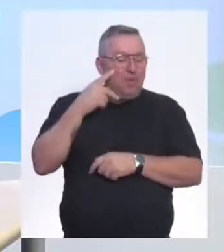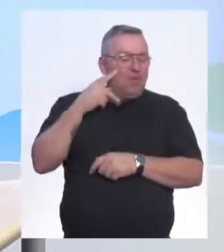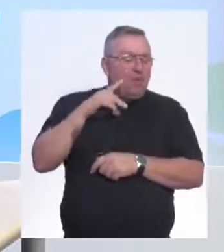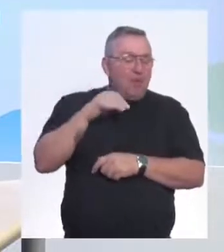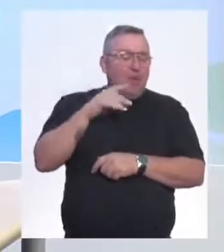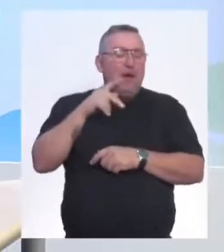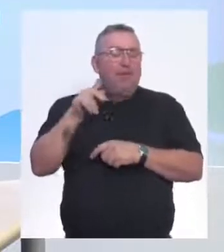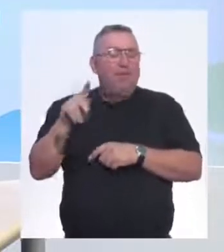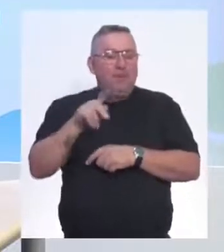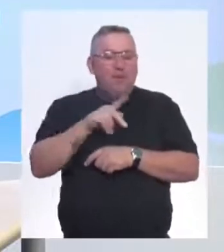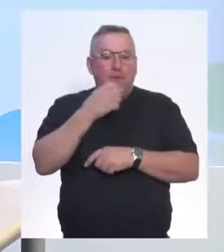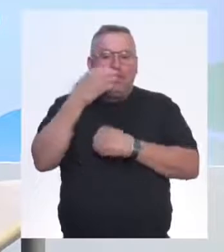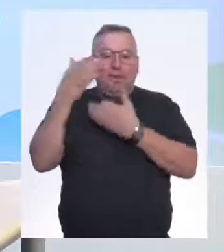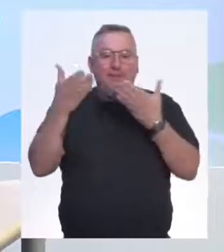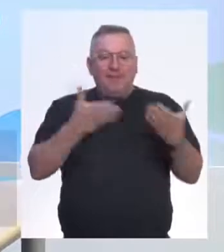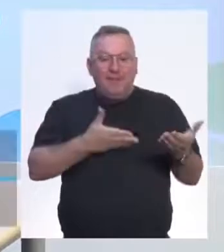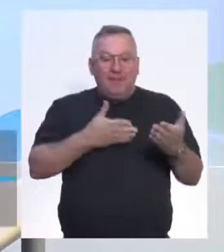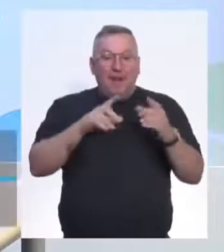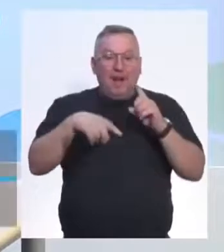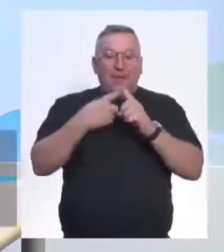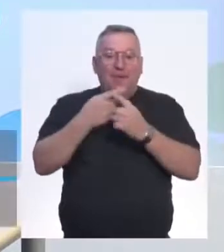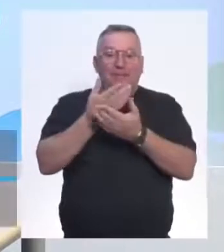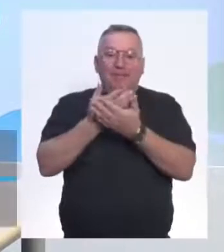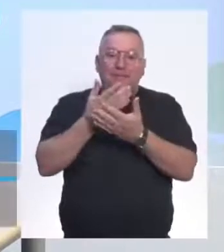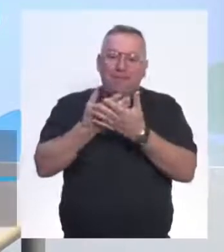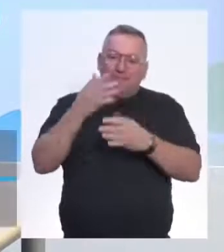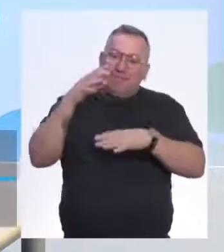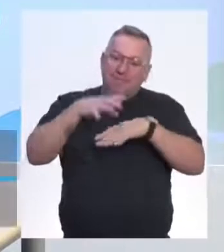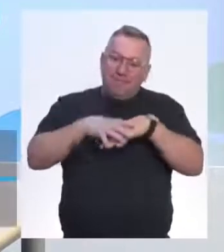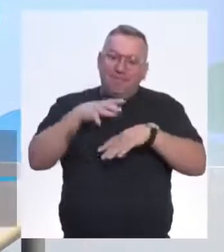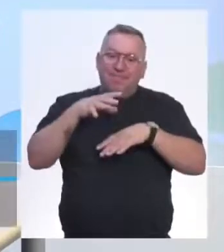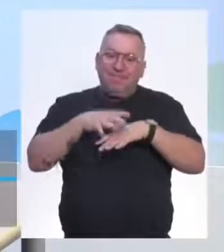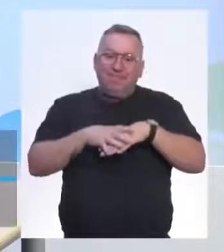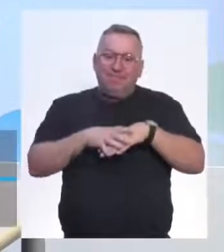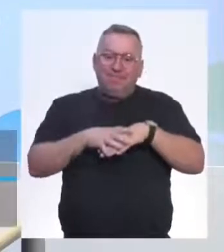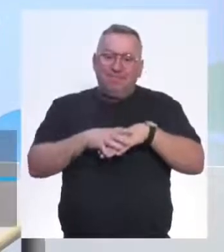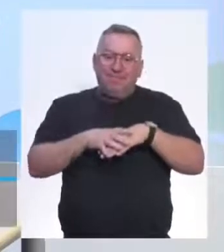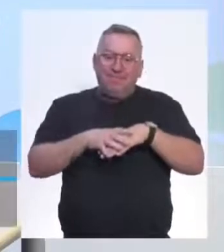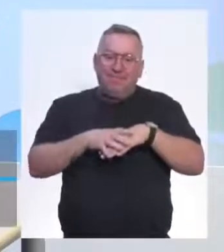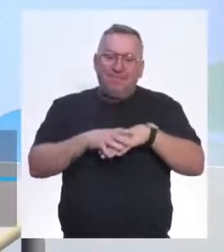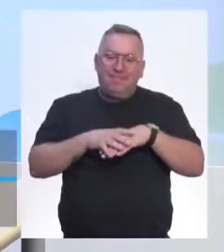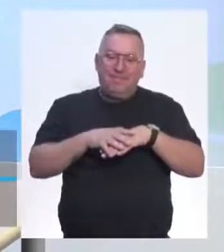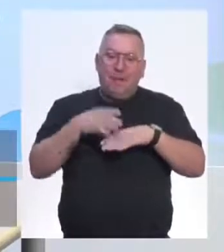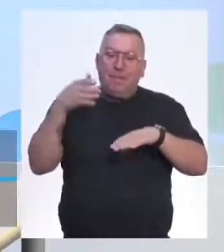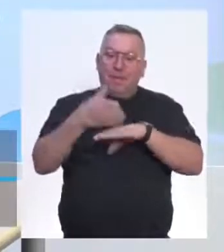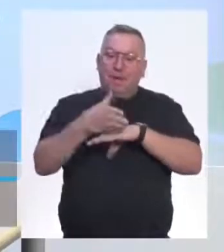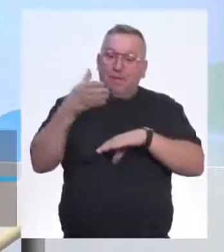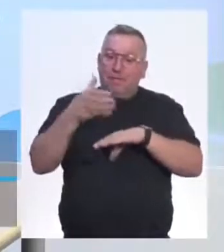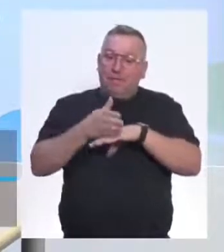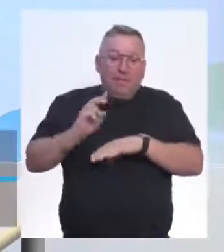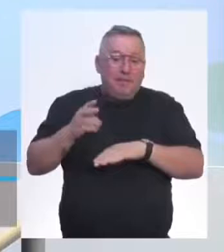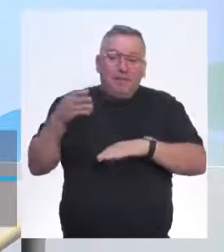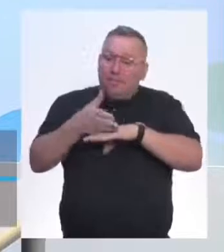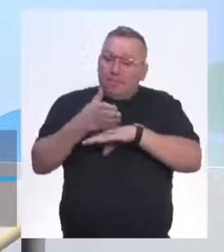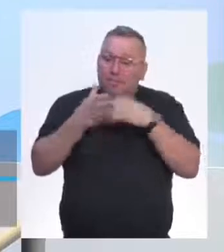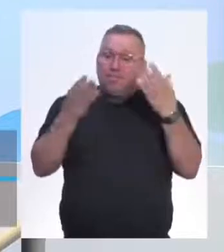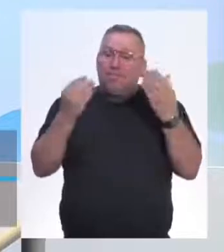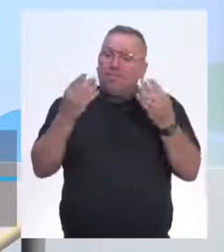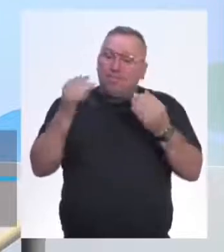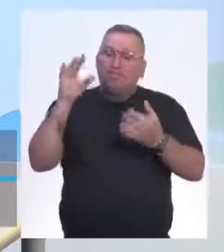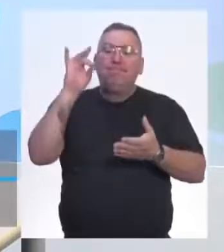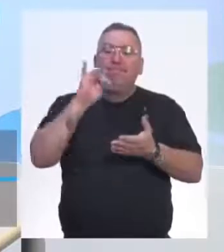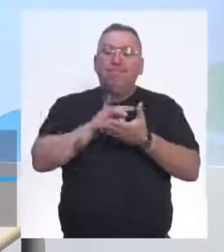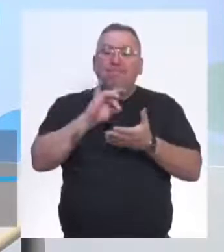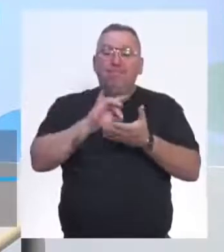professores, bem-vindos, como o Jonas disse, a mais uma aula de matemática. A participação, vocês sempre participam muito no